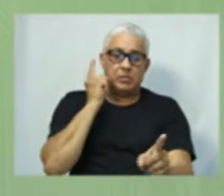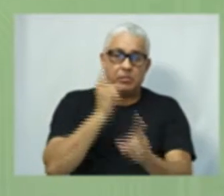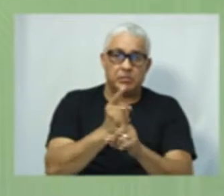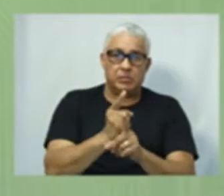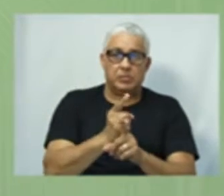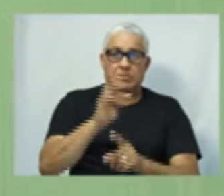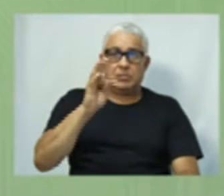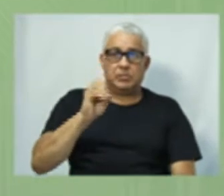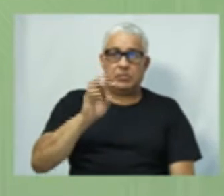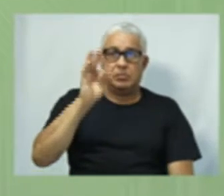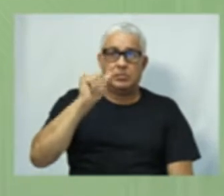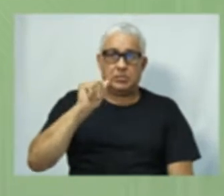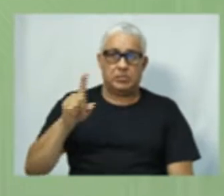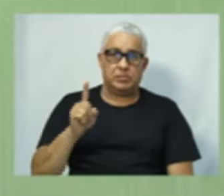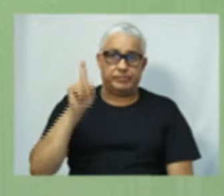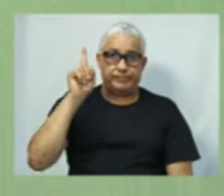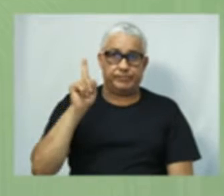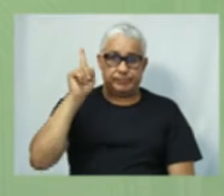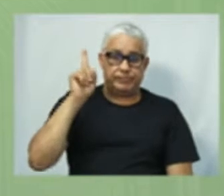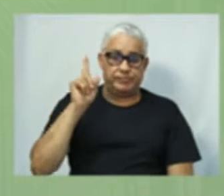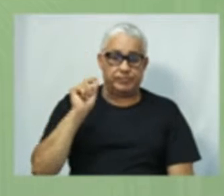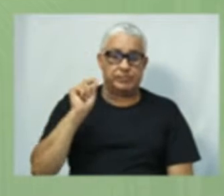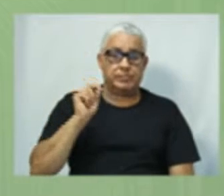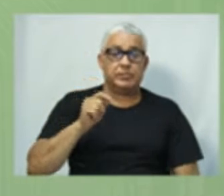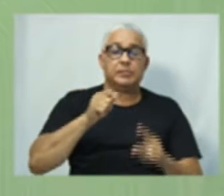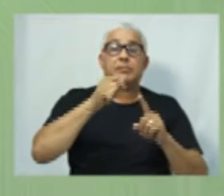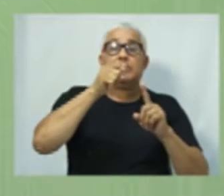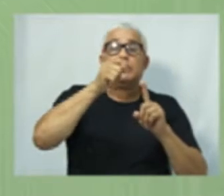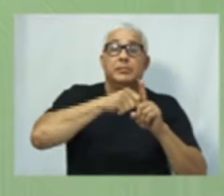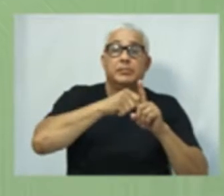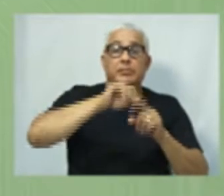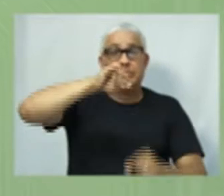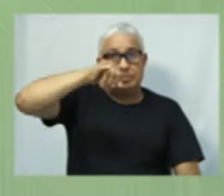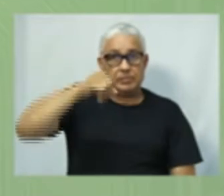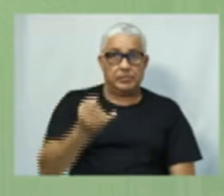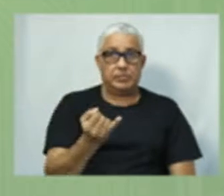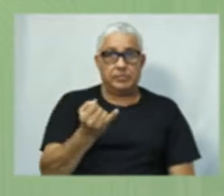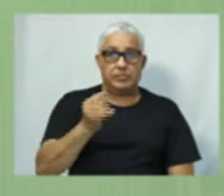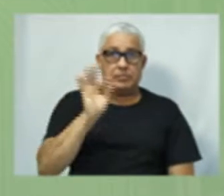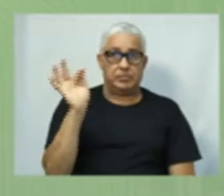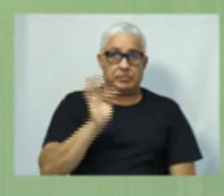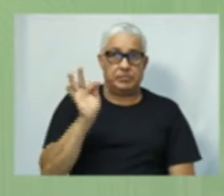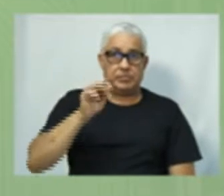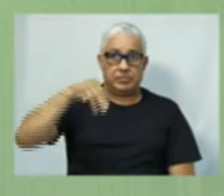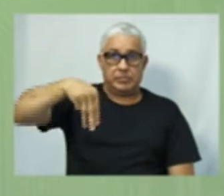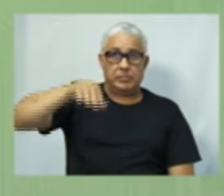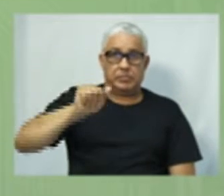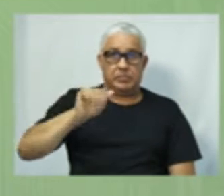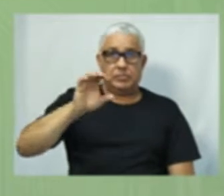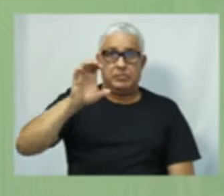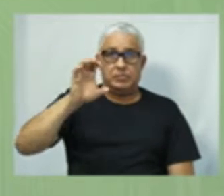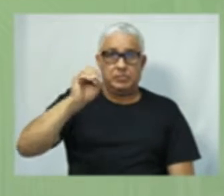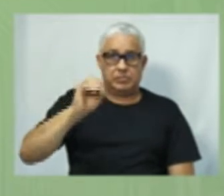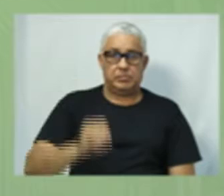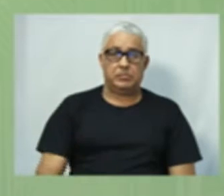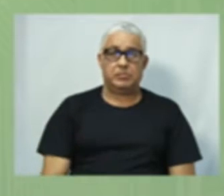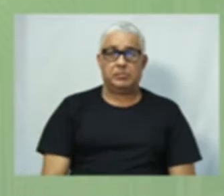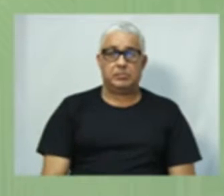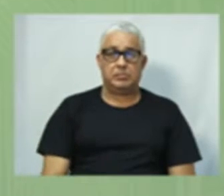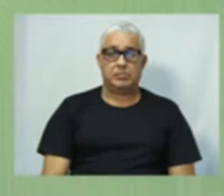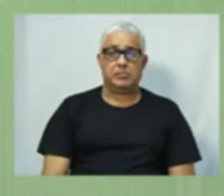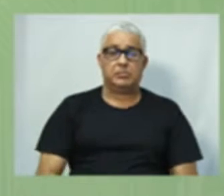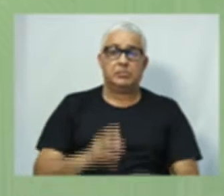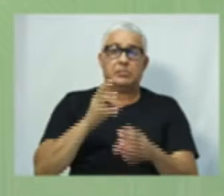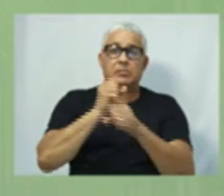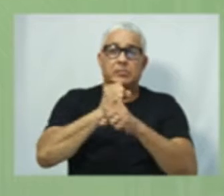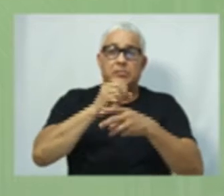total. Nesse caso aqui, qual é o mês? Janeiro, fevereiro, março. Qual é o valor de